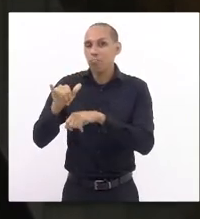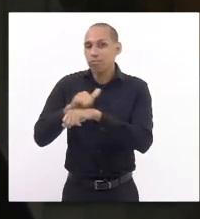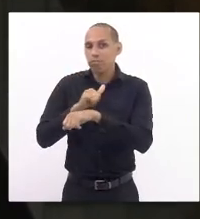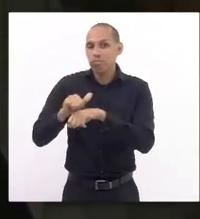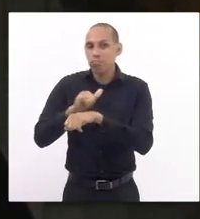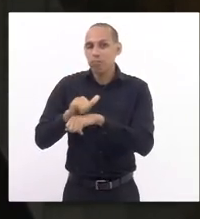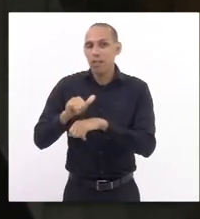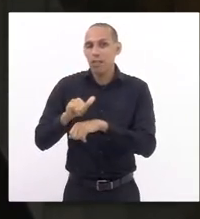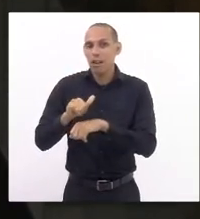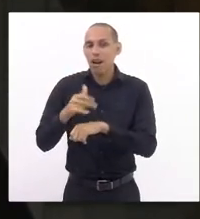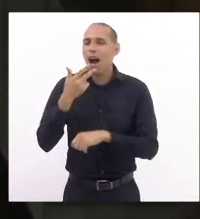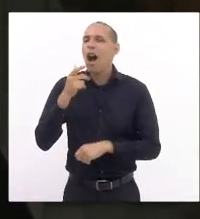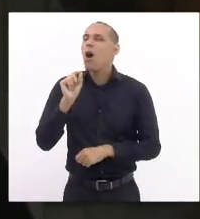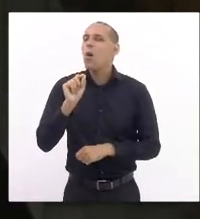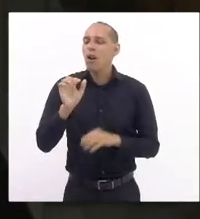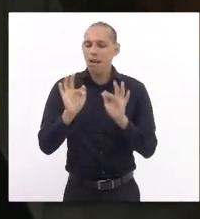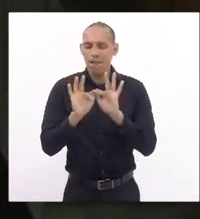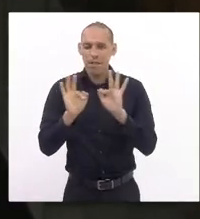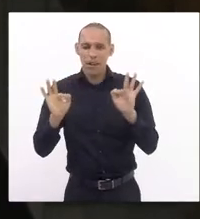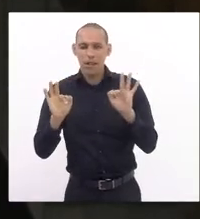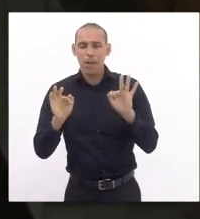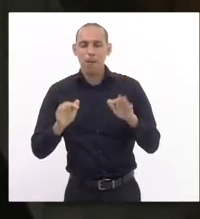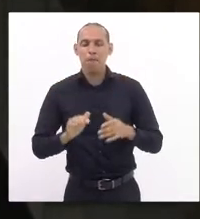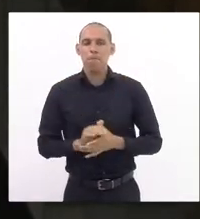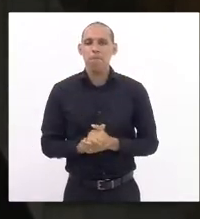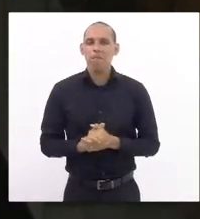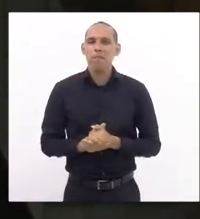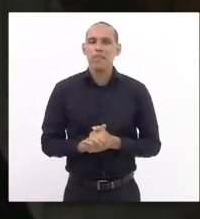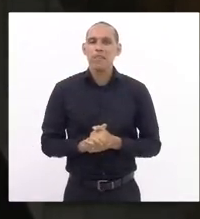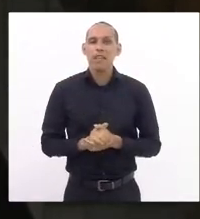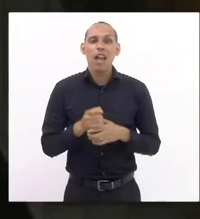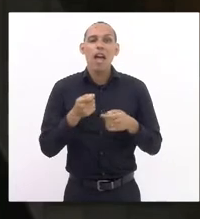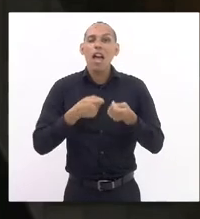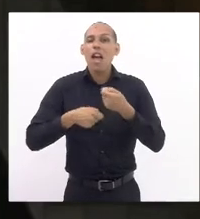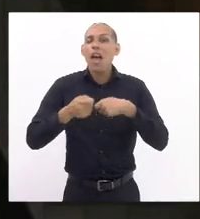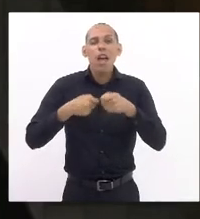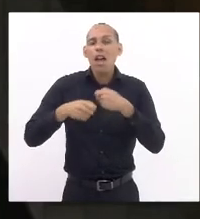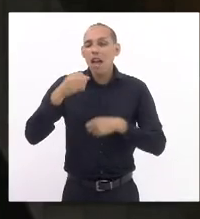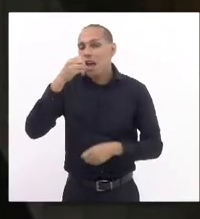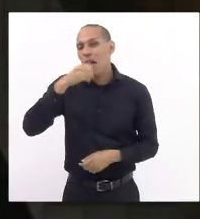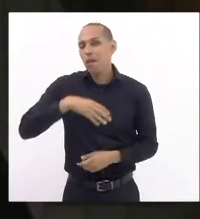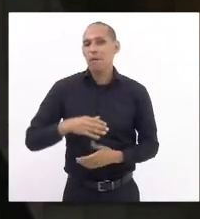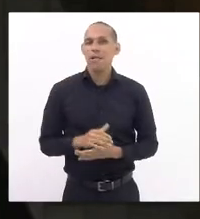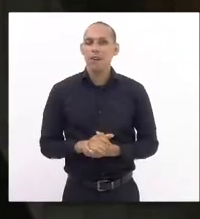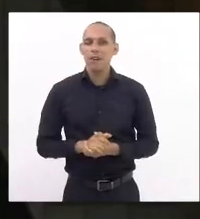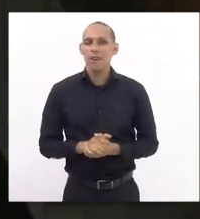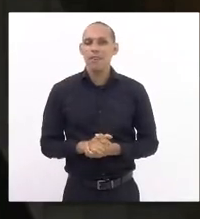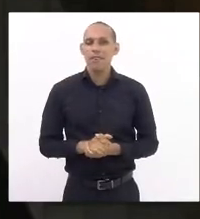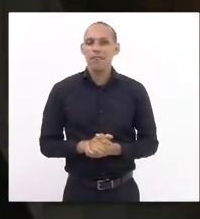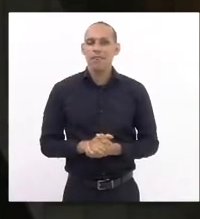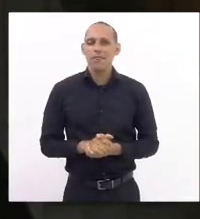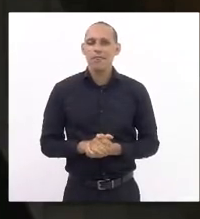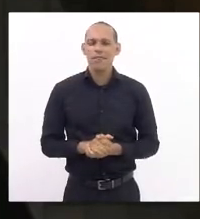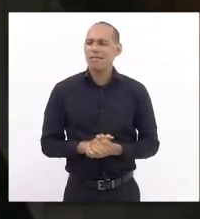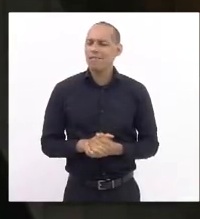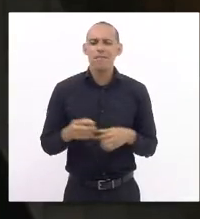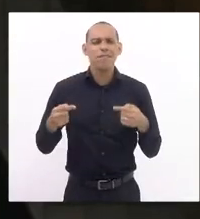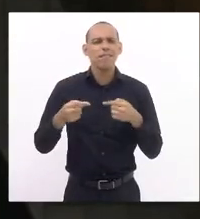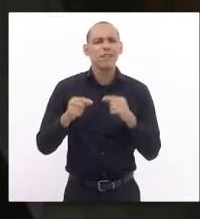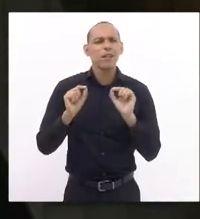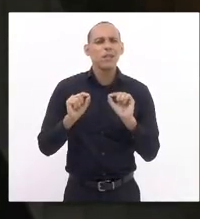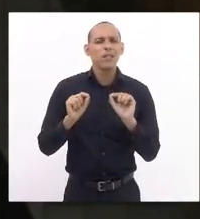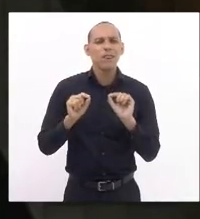Ele disse: é a economia, estúpido. fazendo referência